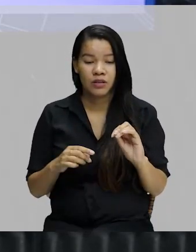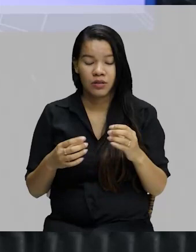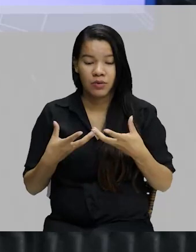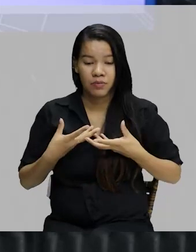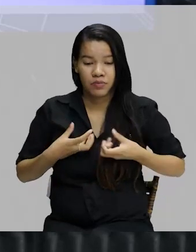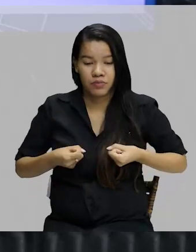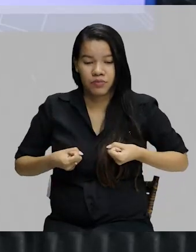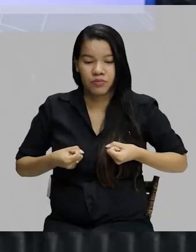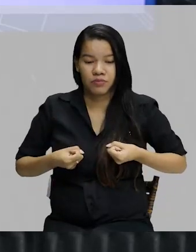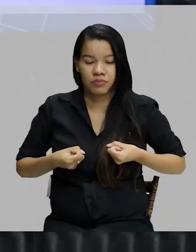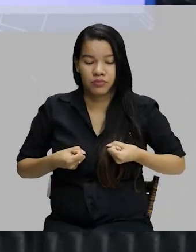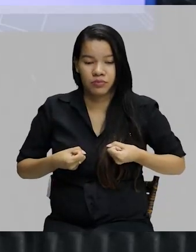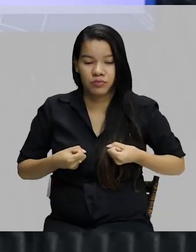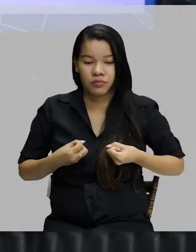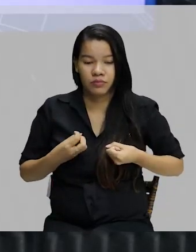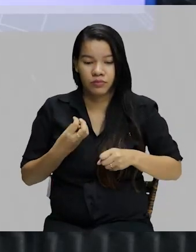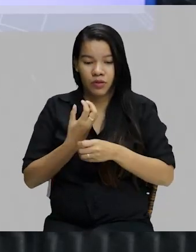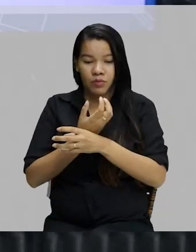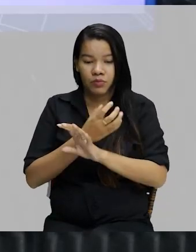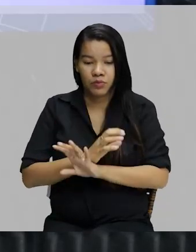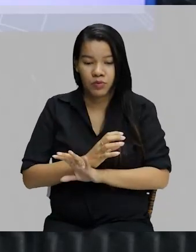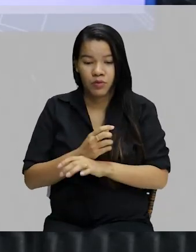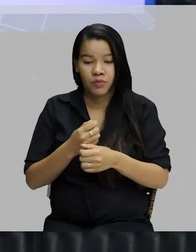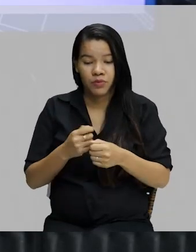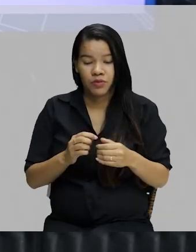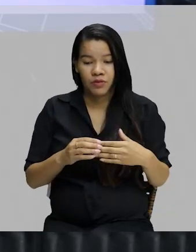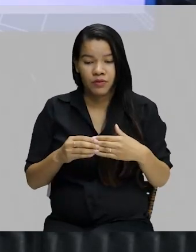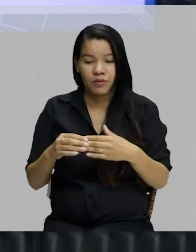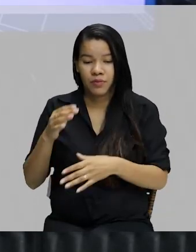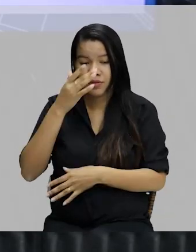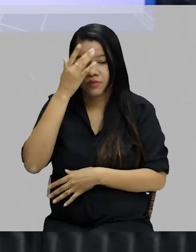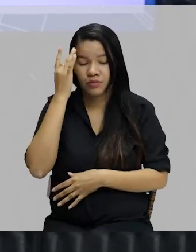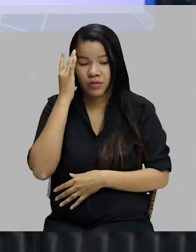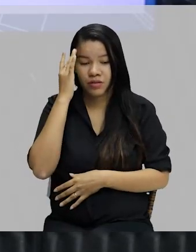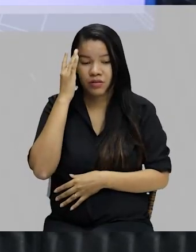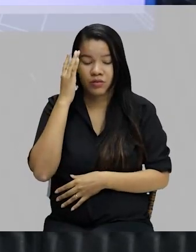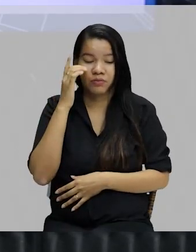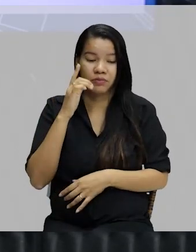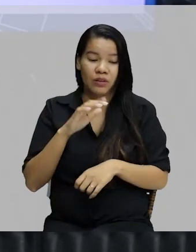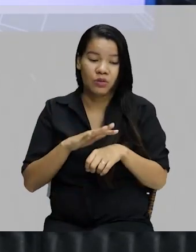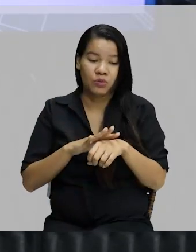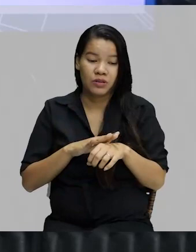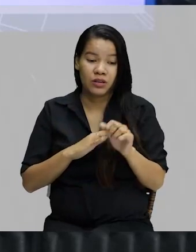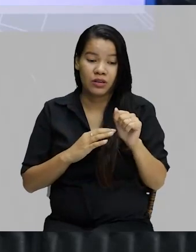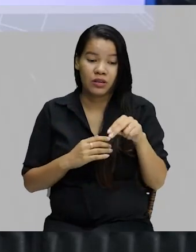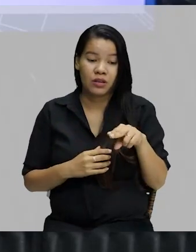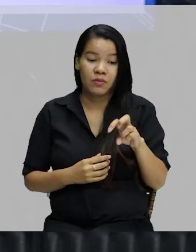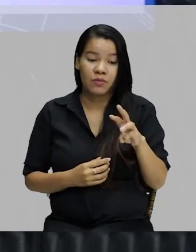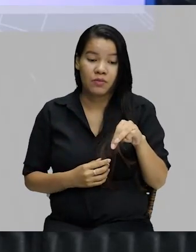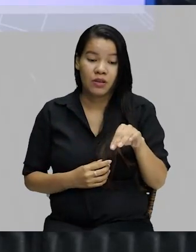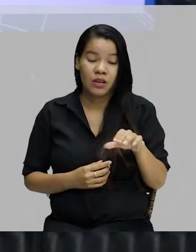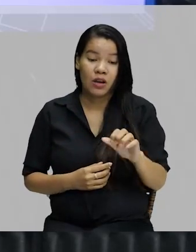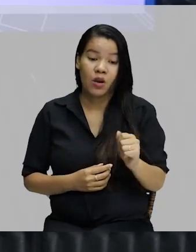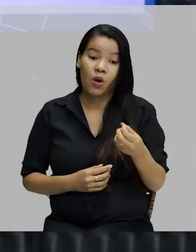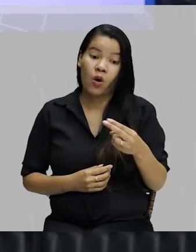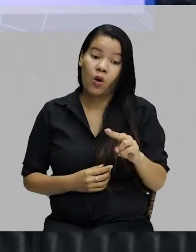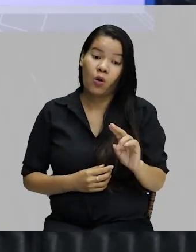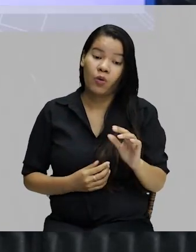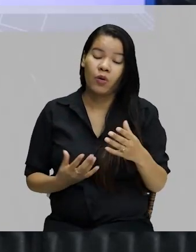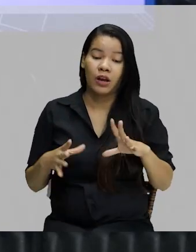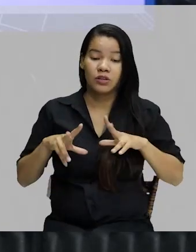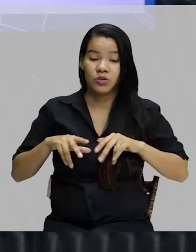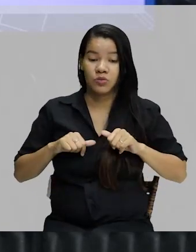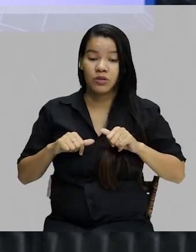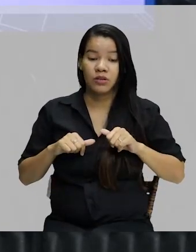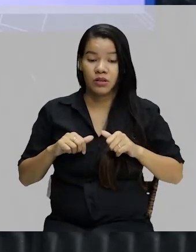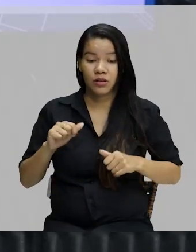óssea, podendo levar o indivíduo a uma forte anemia ou mesmo adquirir leucemia. Então, em contato com esse nuclídeo,